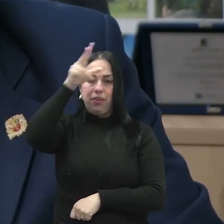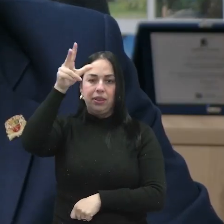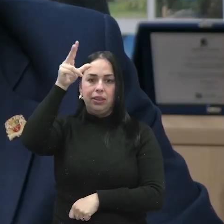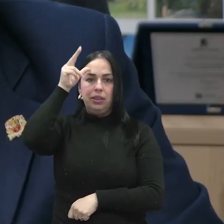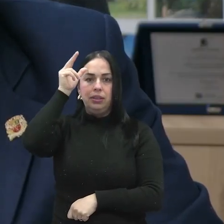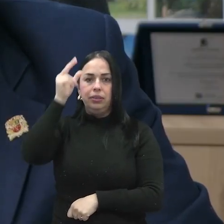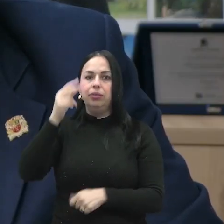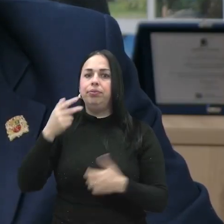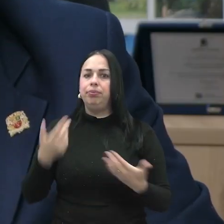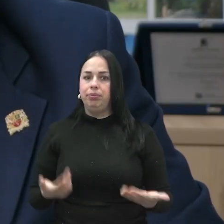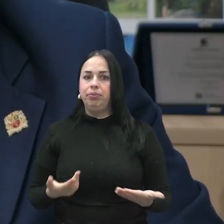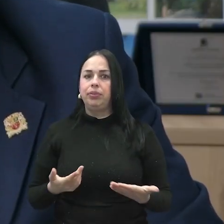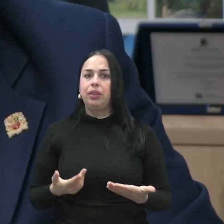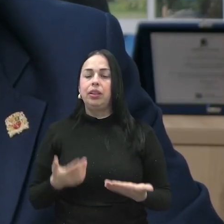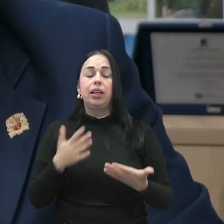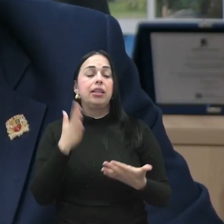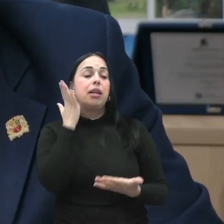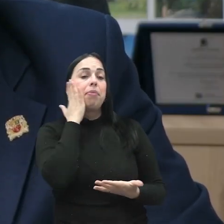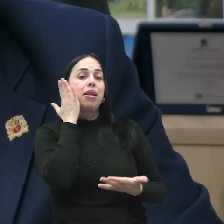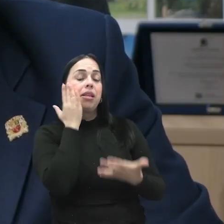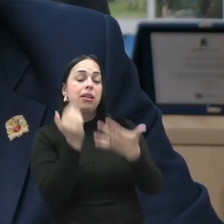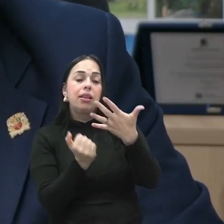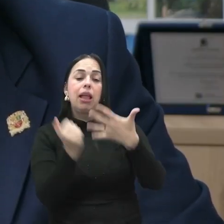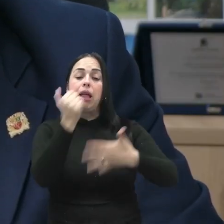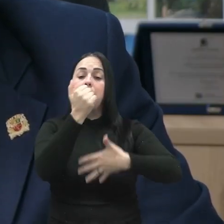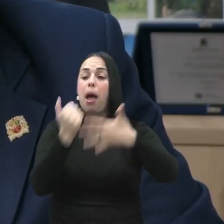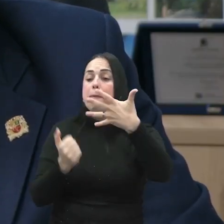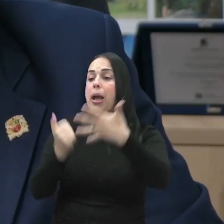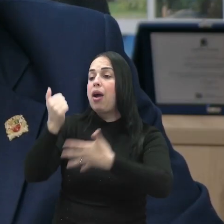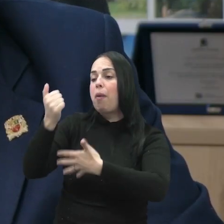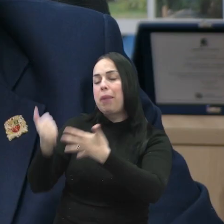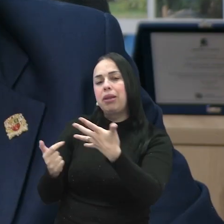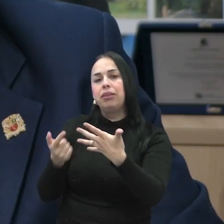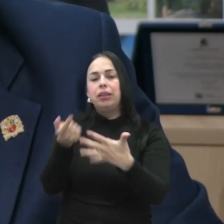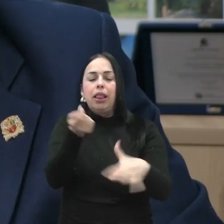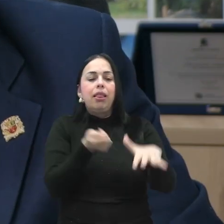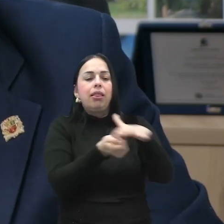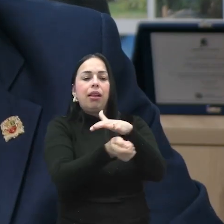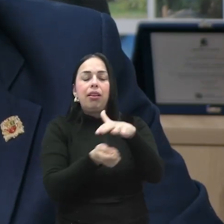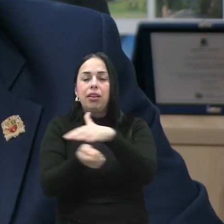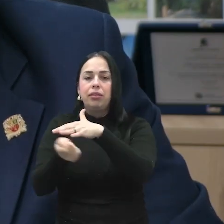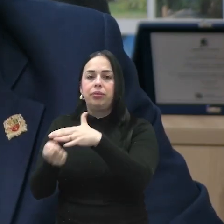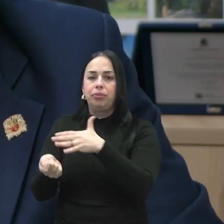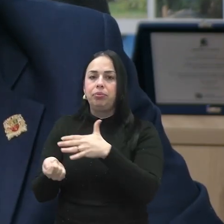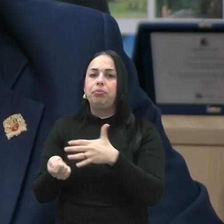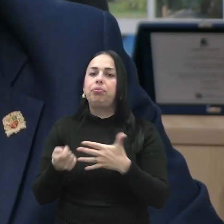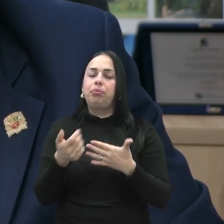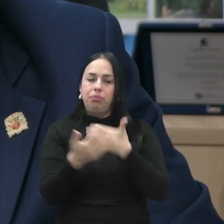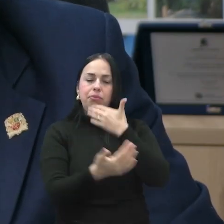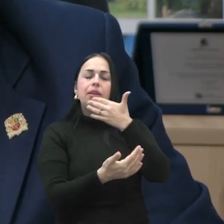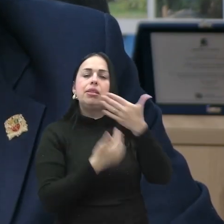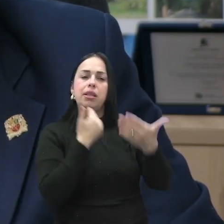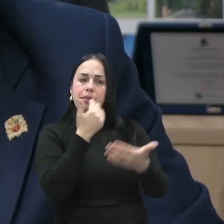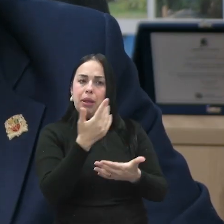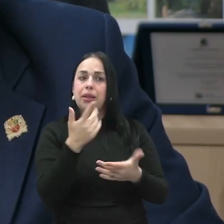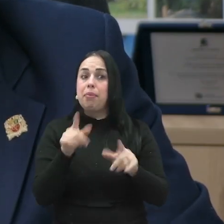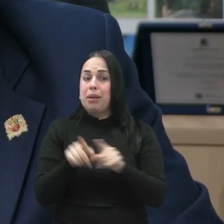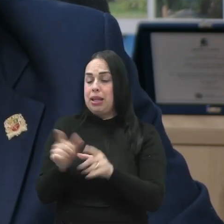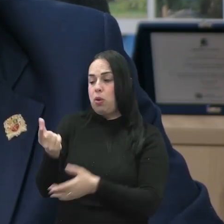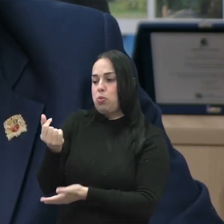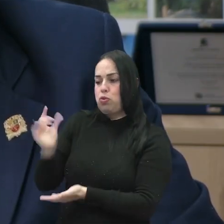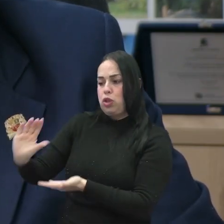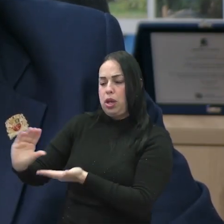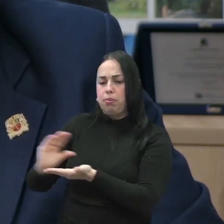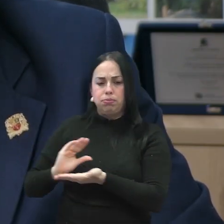é sempre uma arte de prioridades. Então, sempre tem muitas demandas, né? E a gente tem recursos,